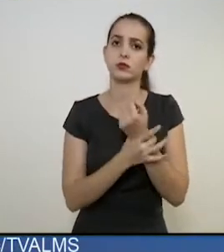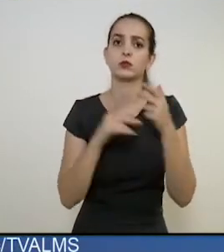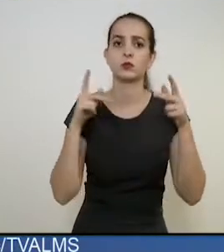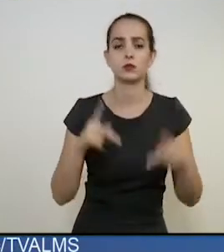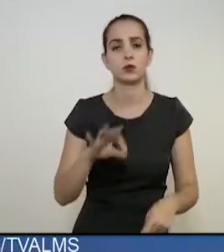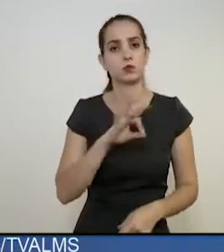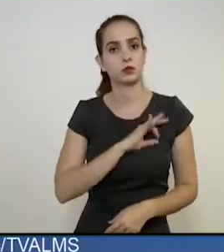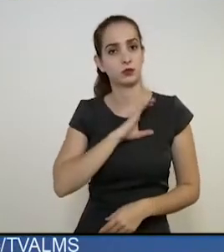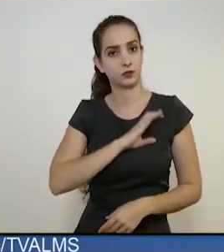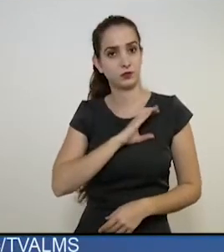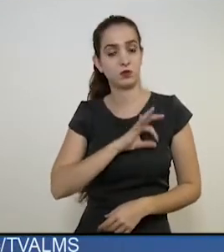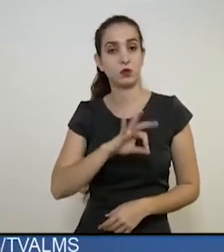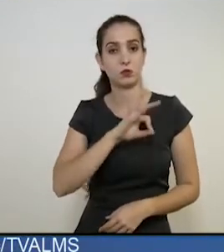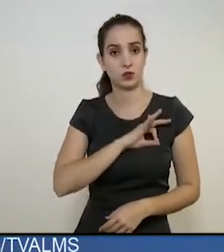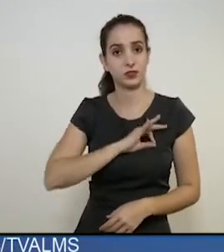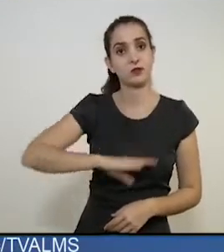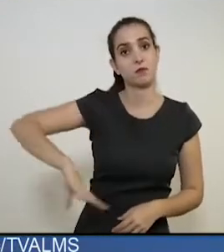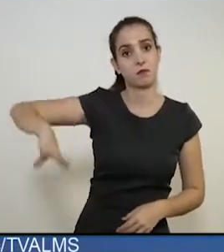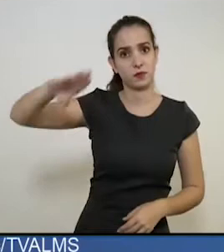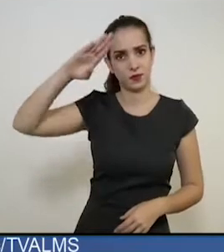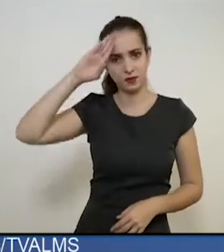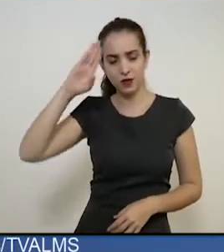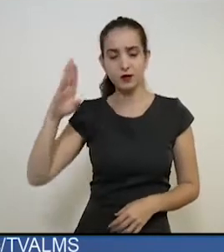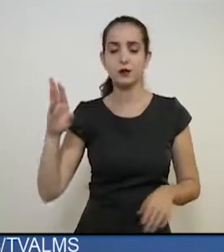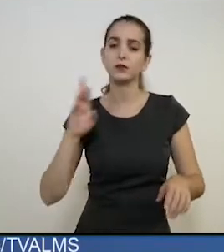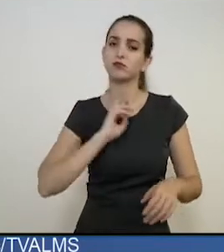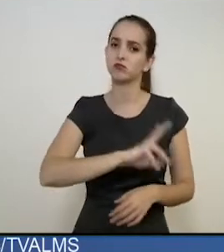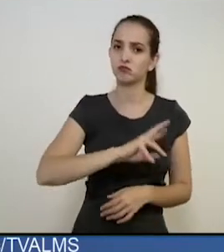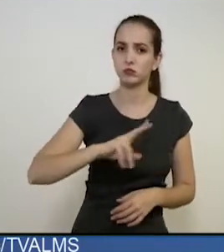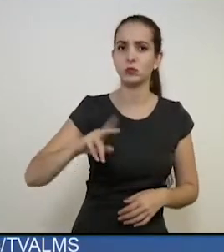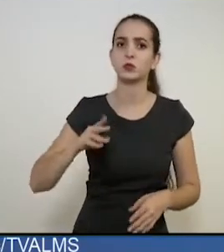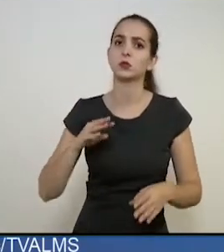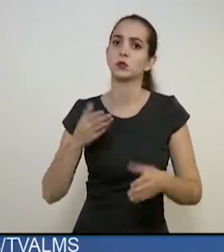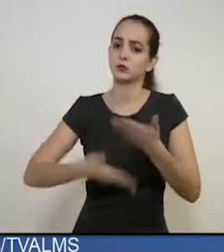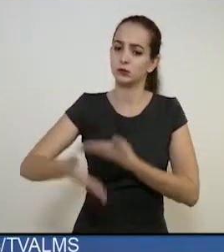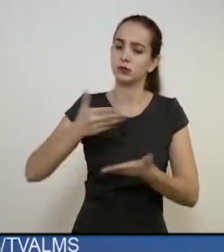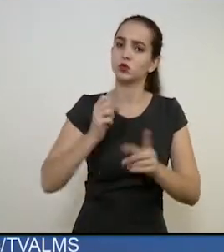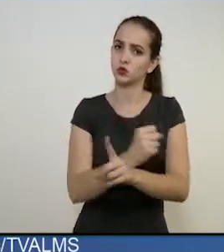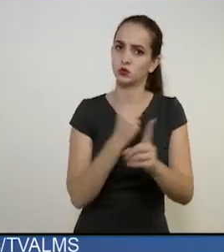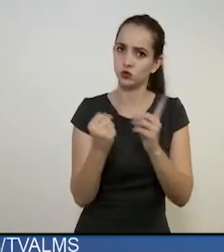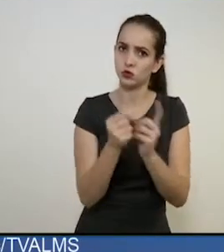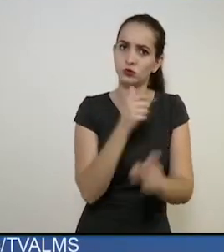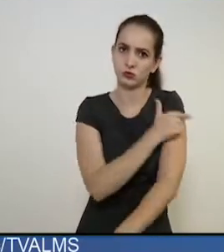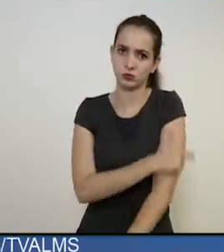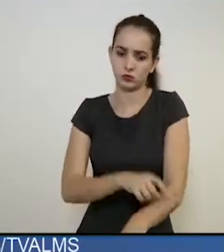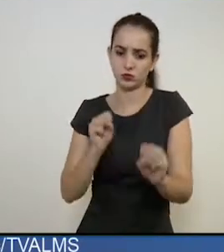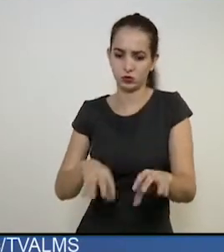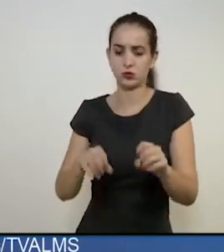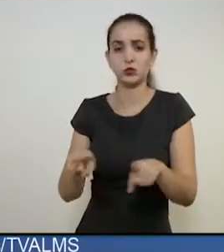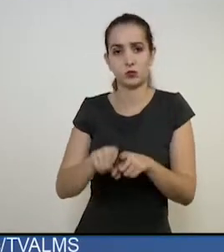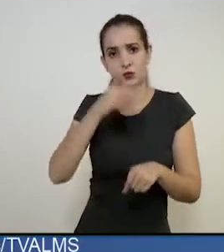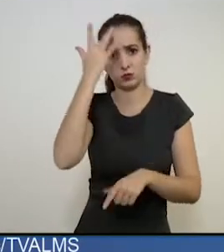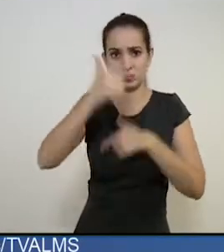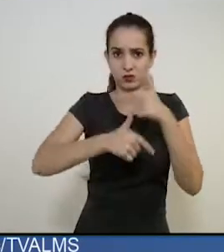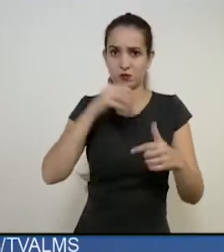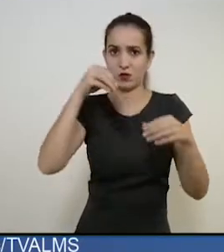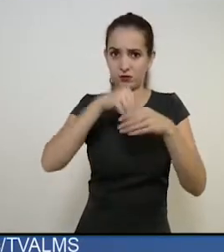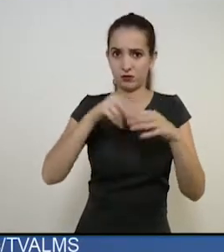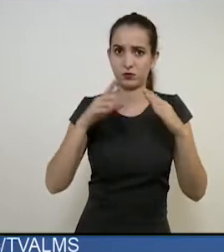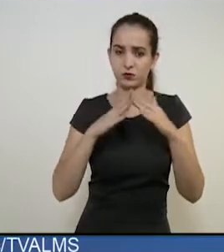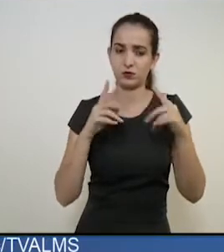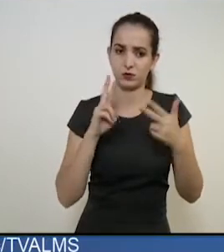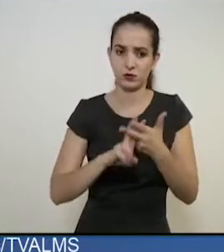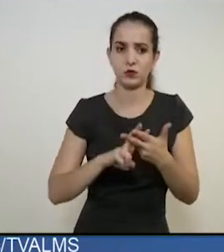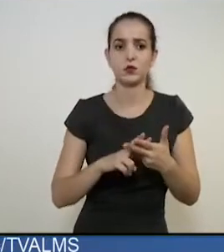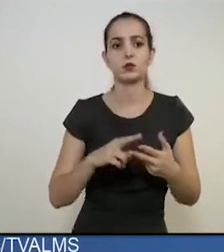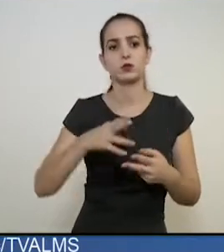Polícia Civil, na Polícia Militar, nas medidas socioeducativas, as agentes penitenciárias e as nossas bombeiras militares, que